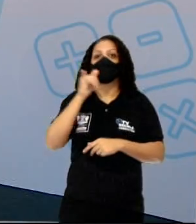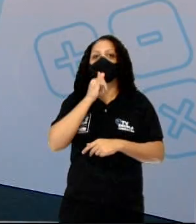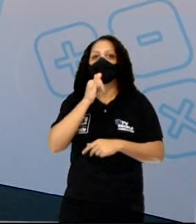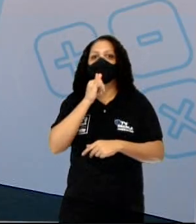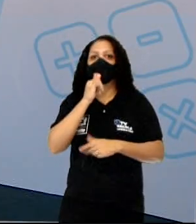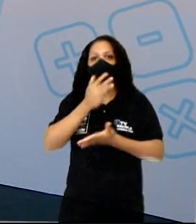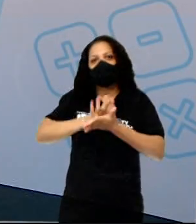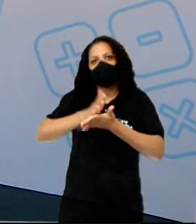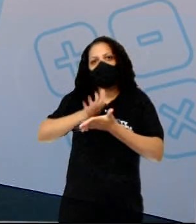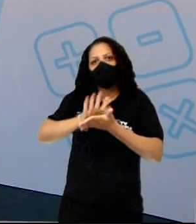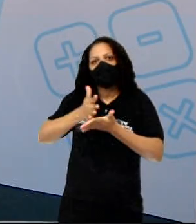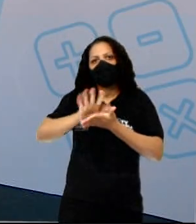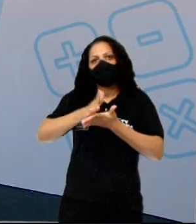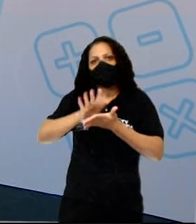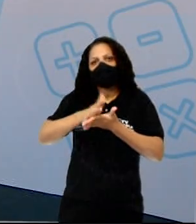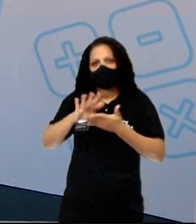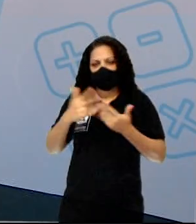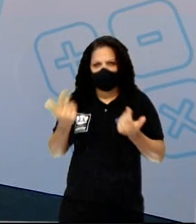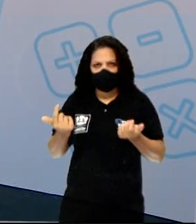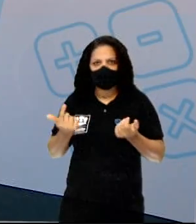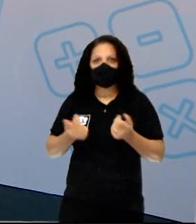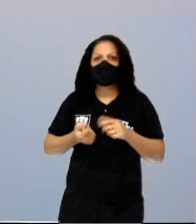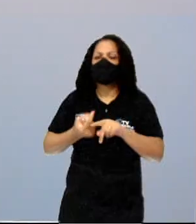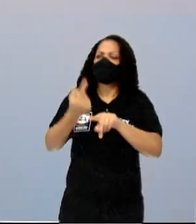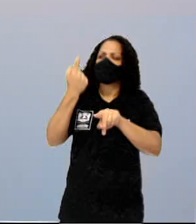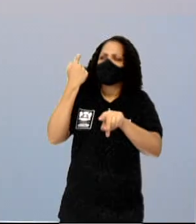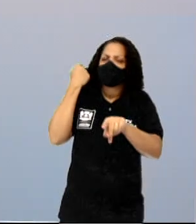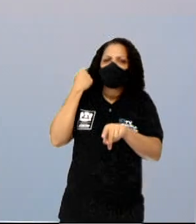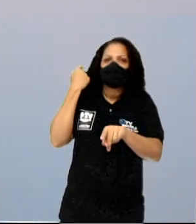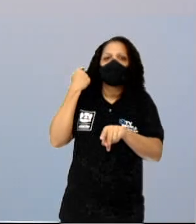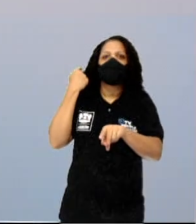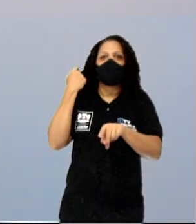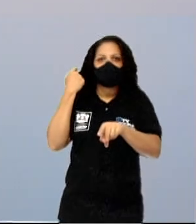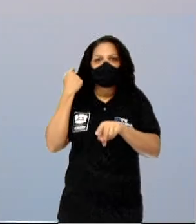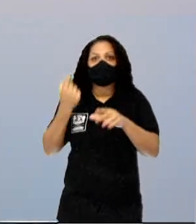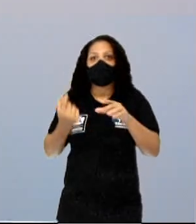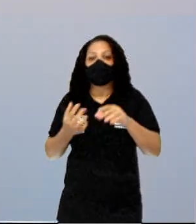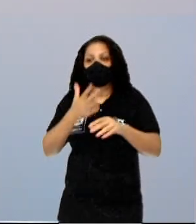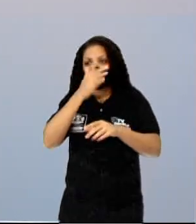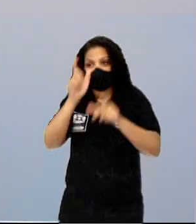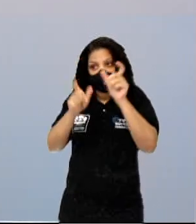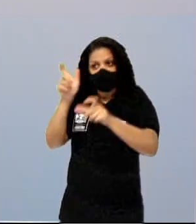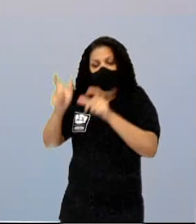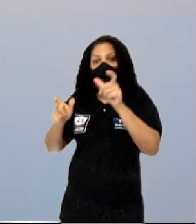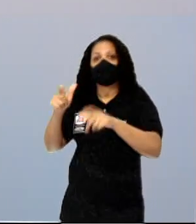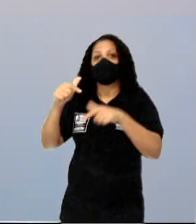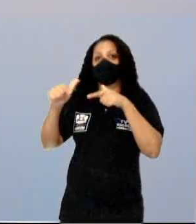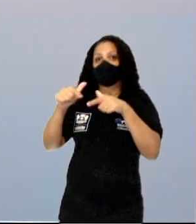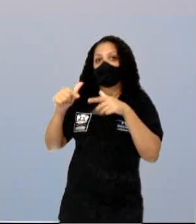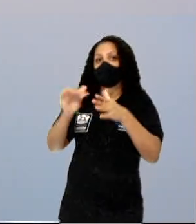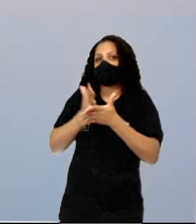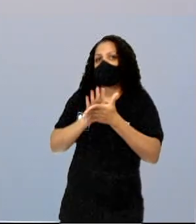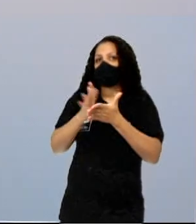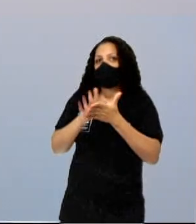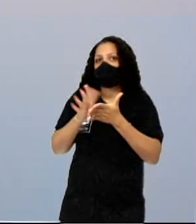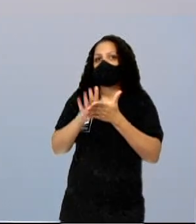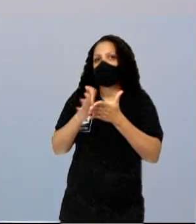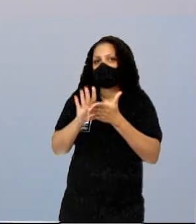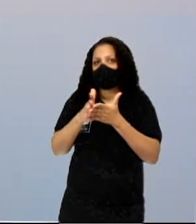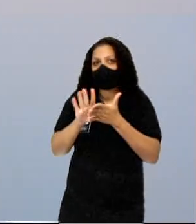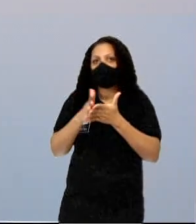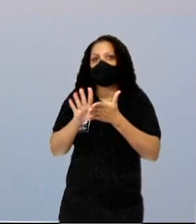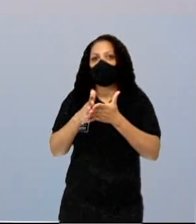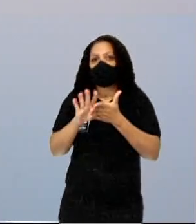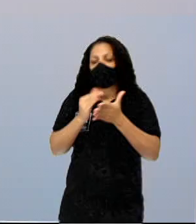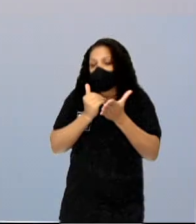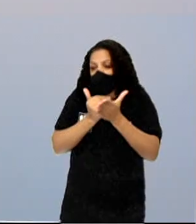Alguns compositores de samba na época vão aderir essa ideia do trabalhismo de Getúlio Vargas e vão começar a